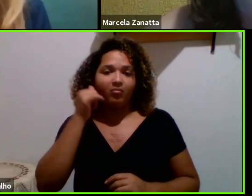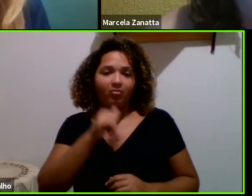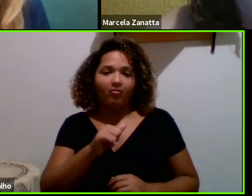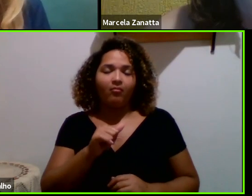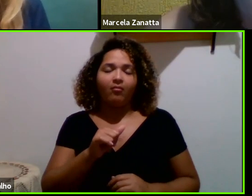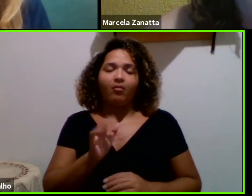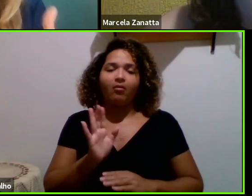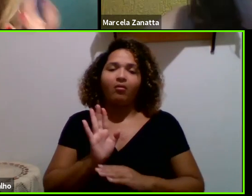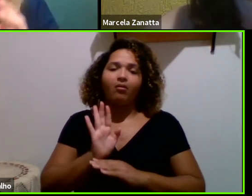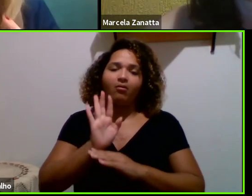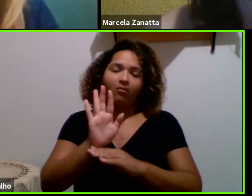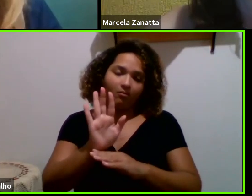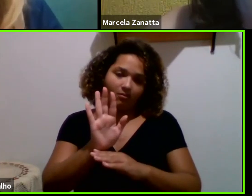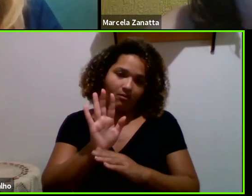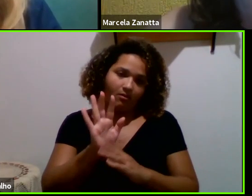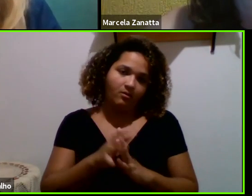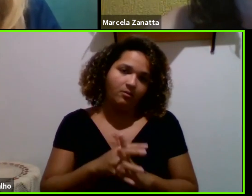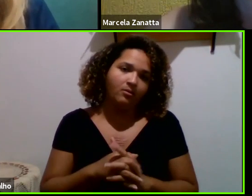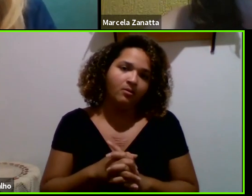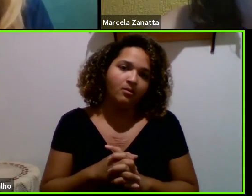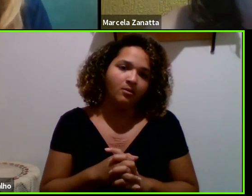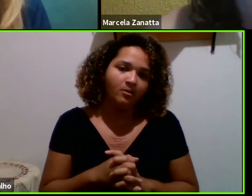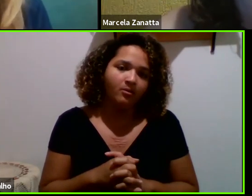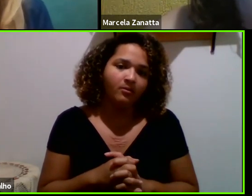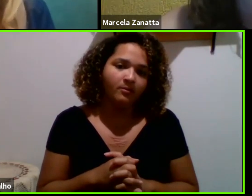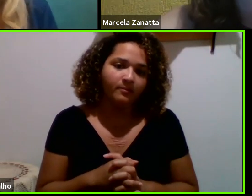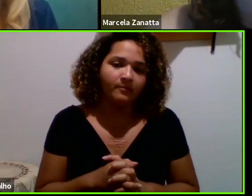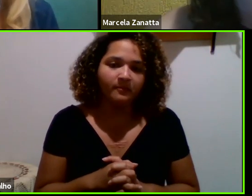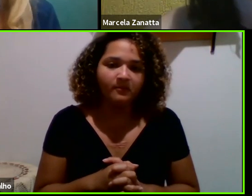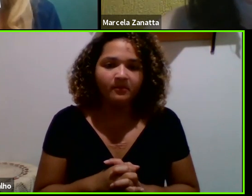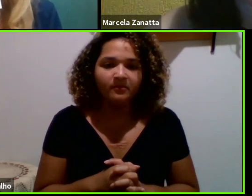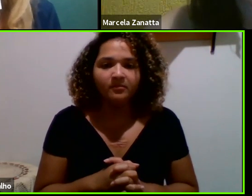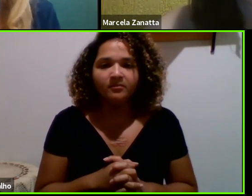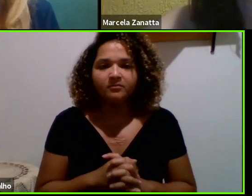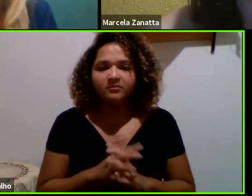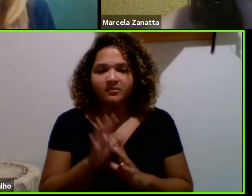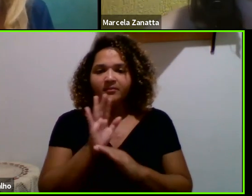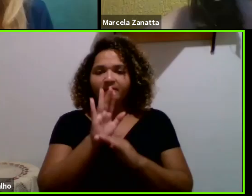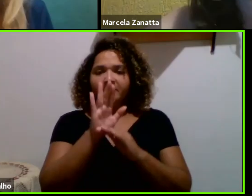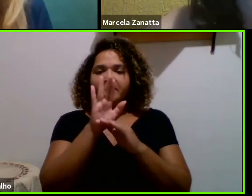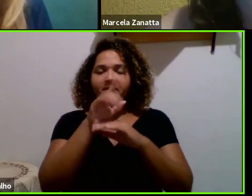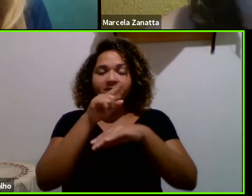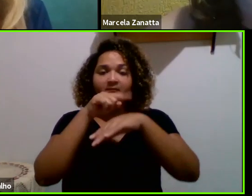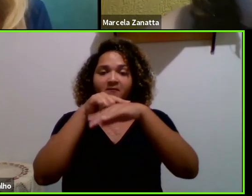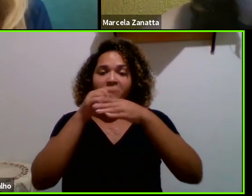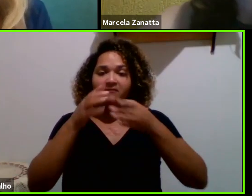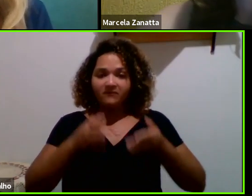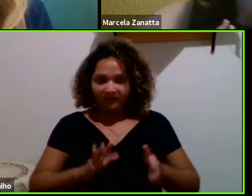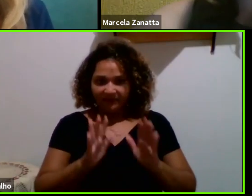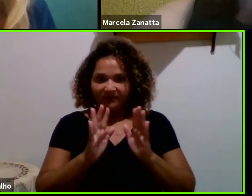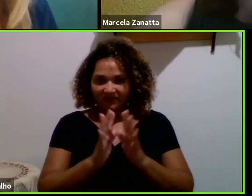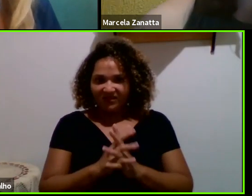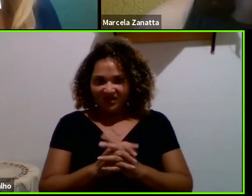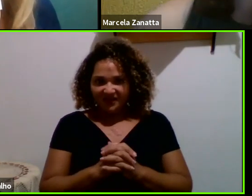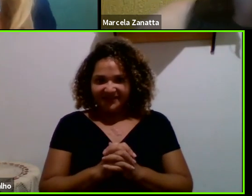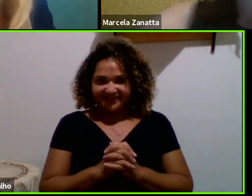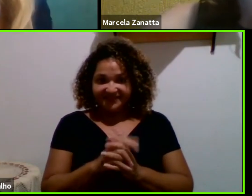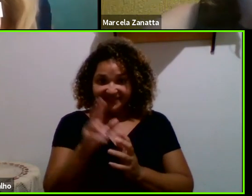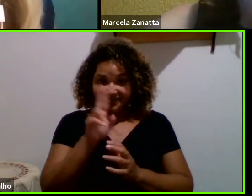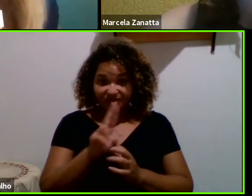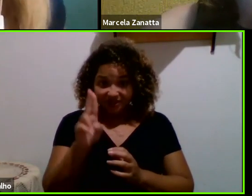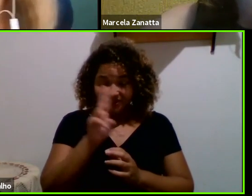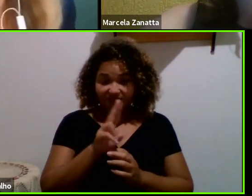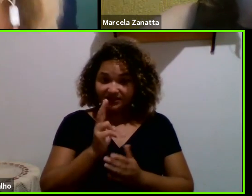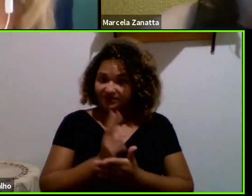bem posicionada, ela se reposicione e favoreça o parto. Então, utilizem a bola,